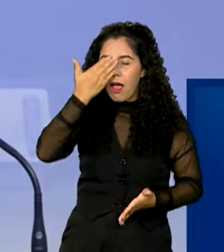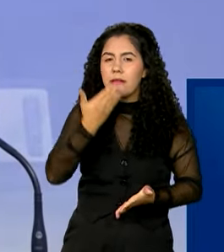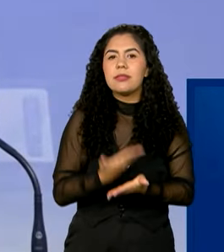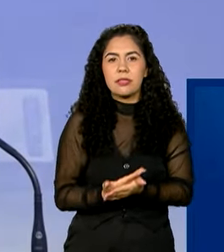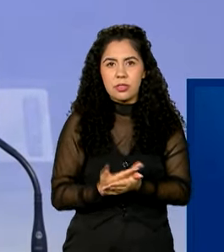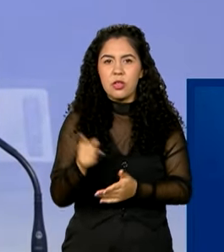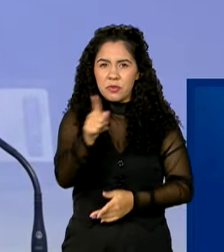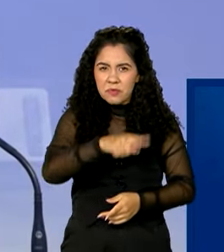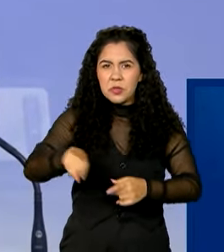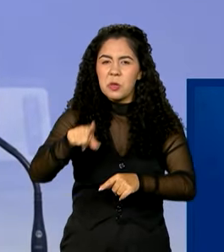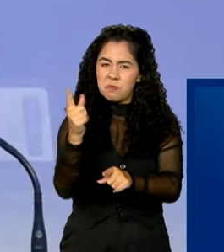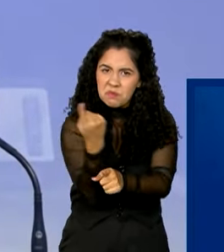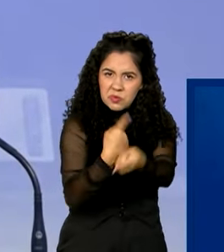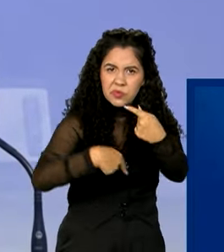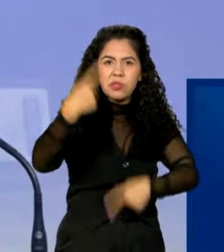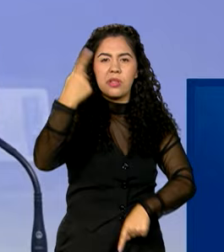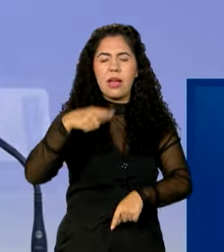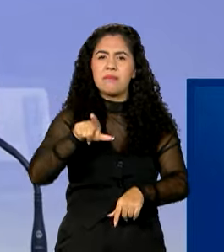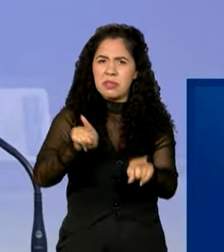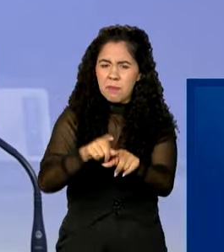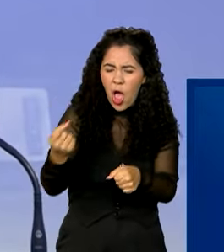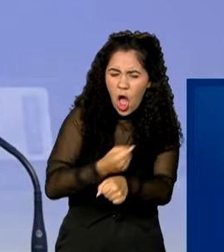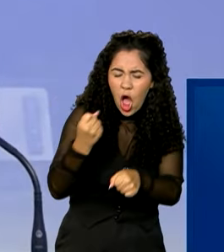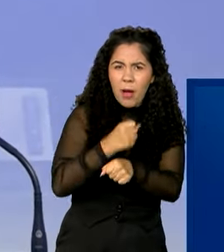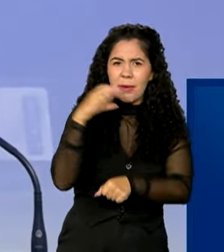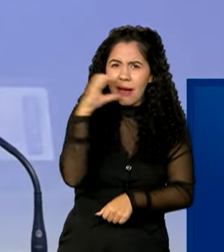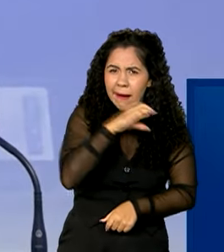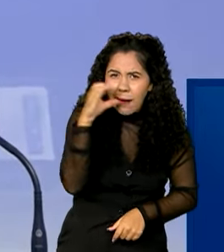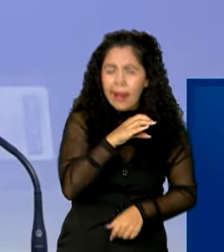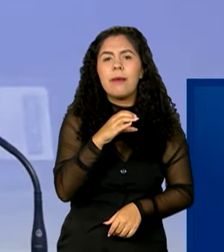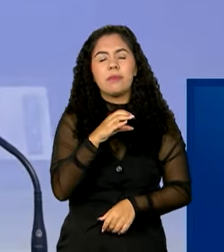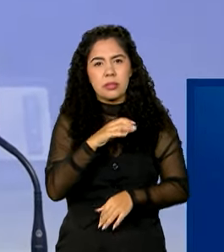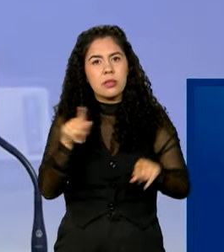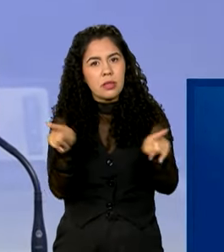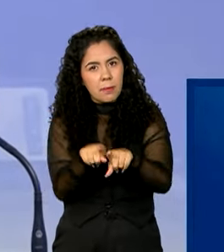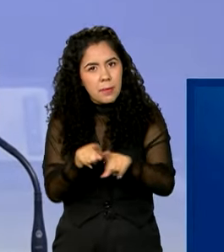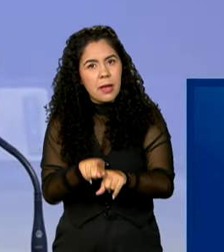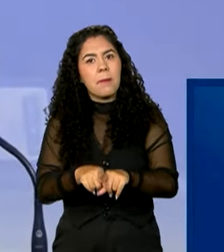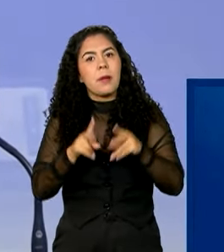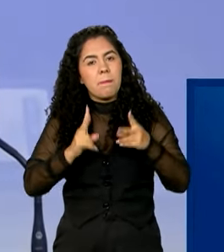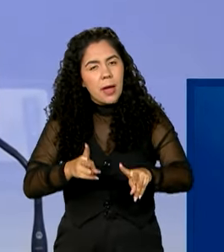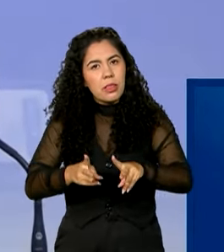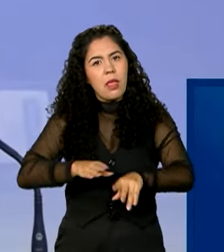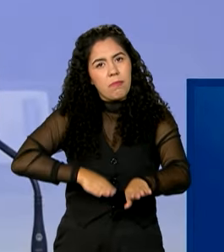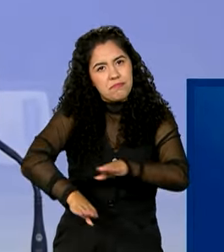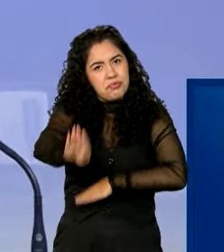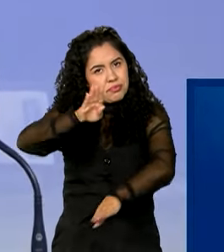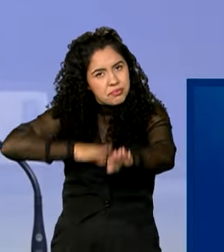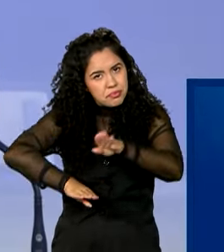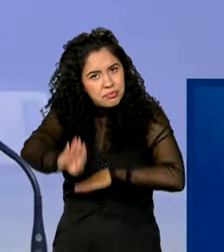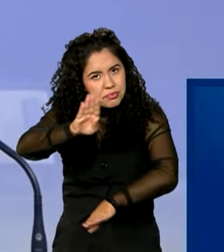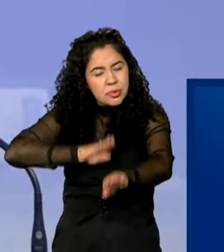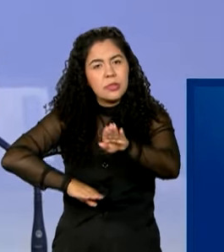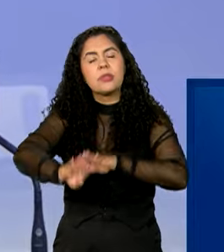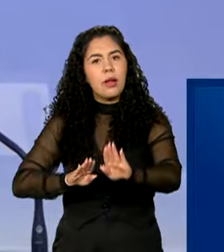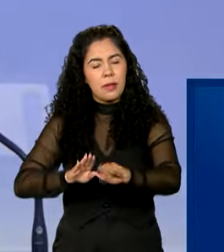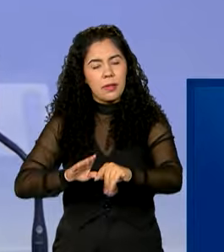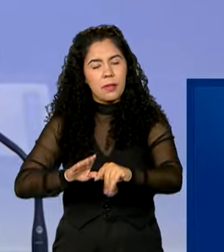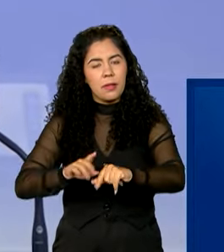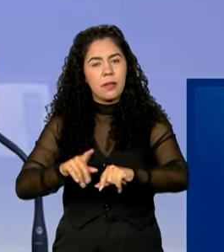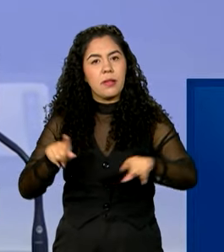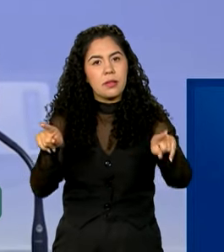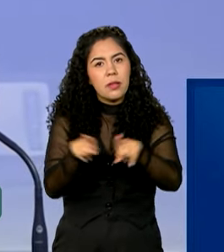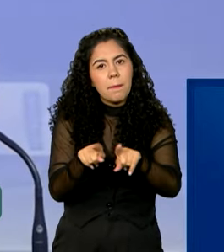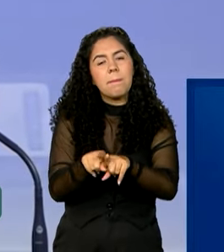terão sucesso, farão com velocidade, farão mantendo a trafegabilidade da rodovia, próximas